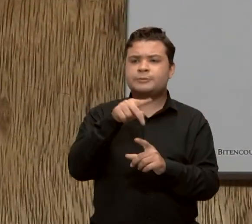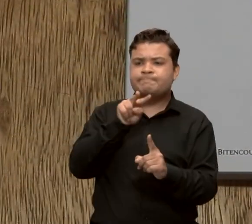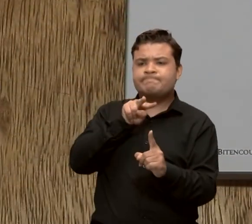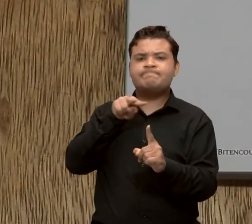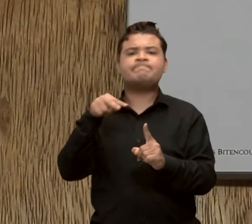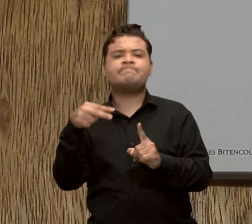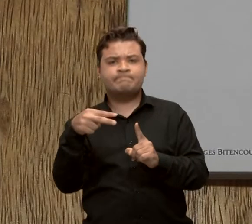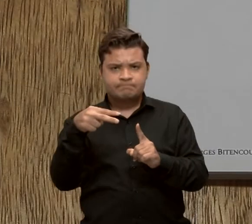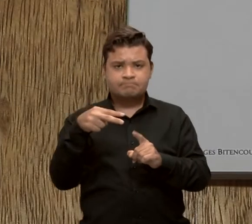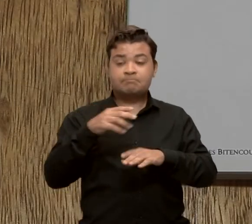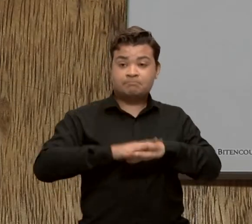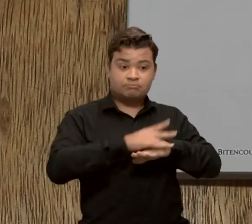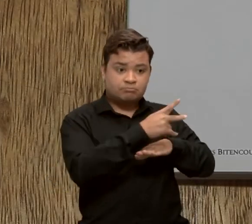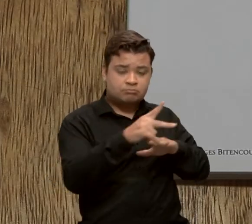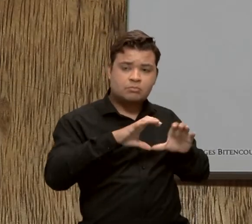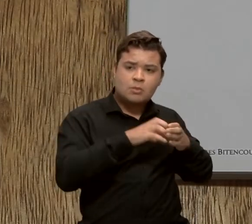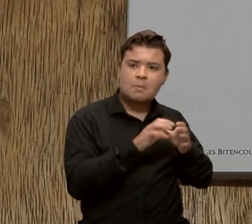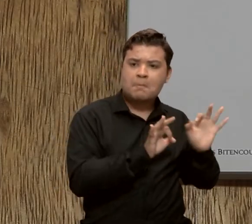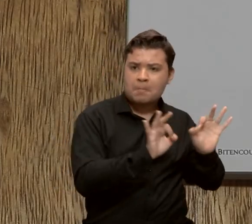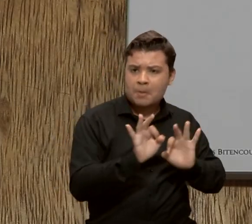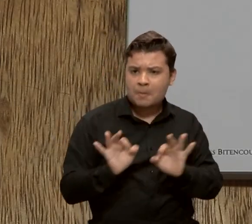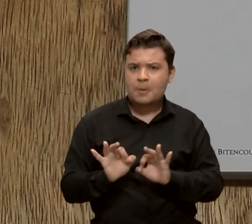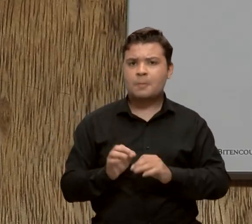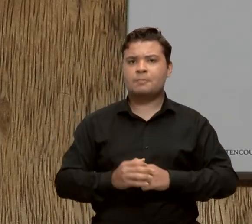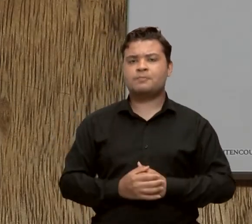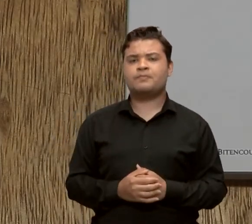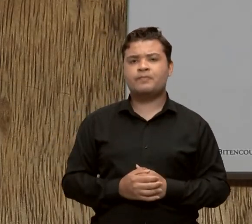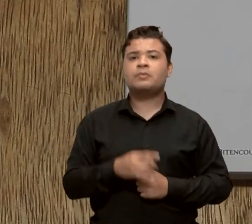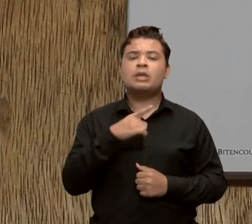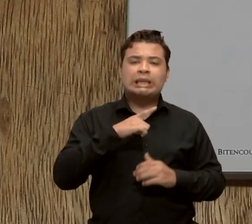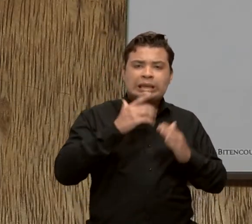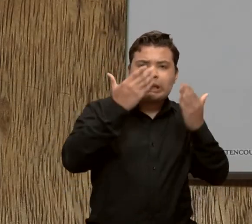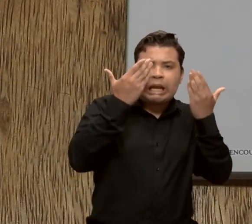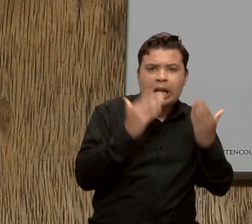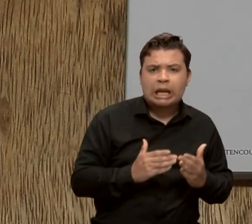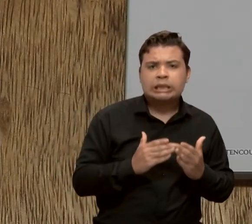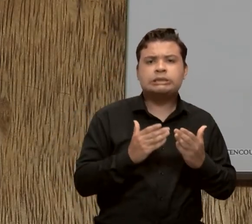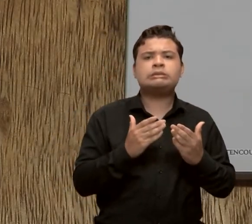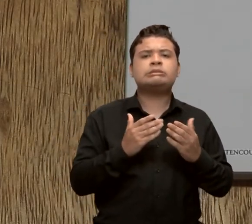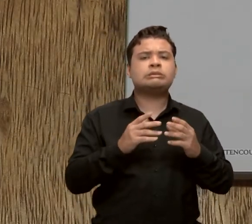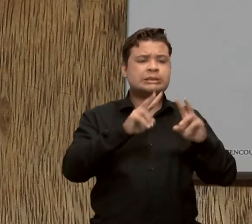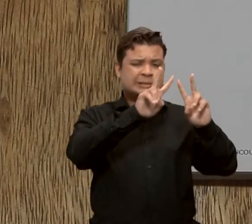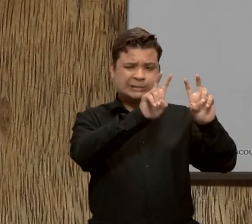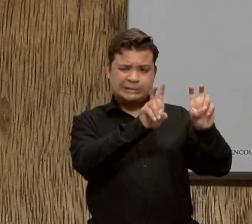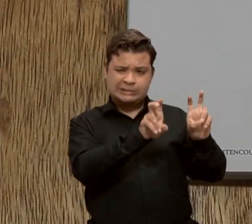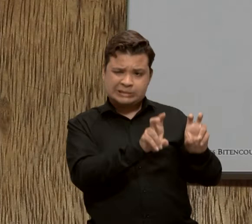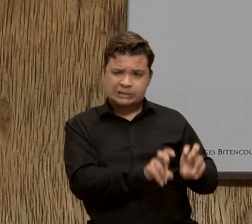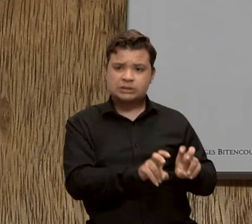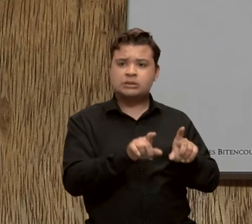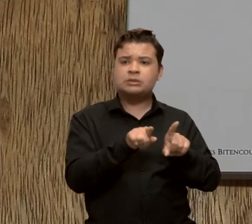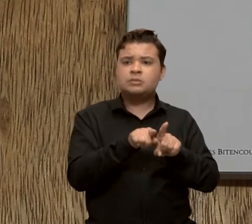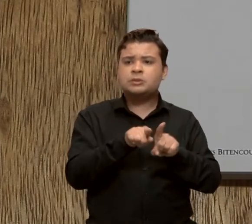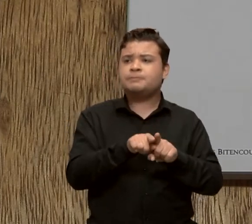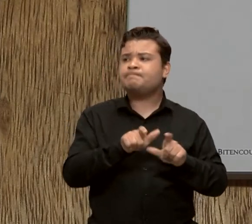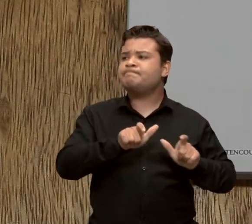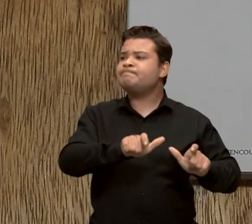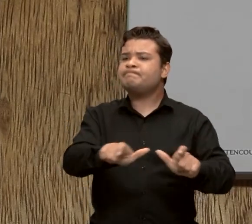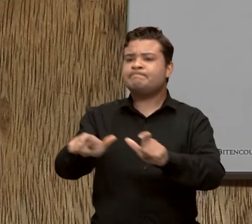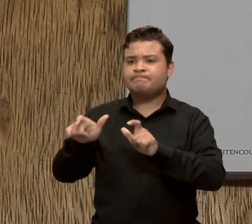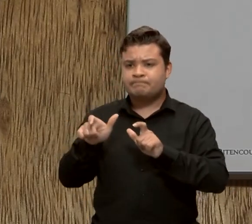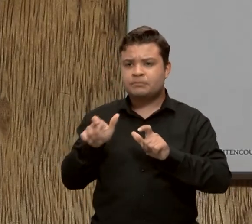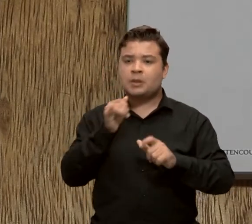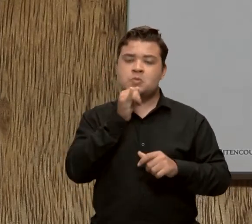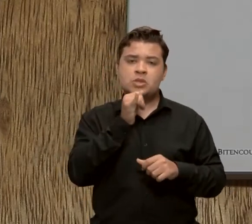suas próprias organizações. É feita uma análise de questões e de diferentes instâncias, como o Estado